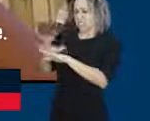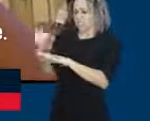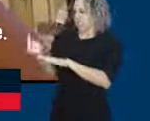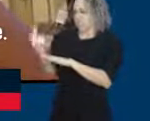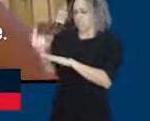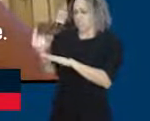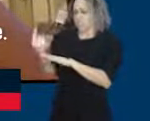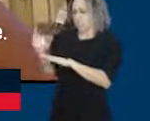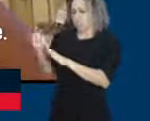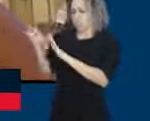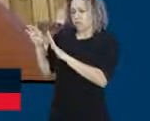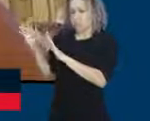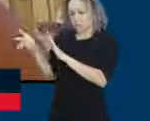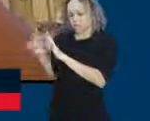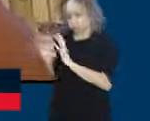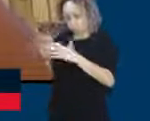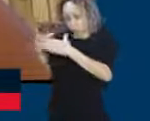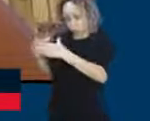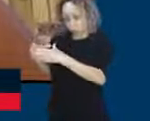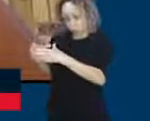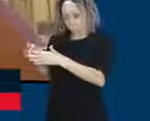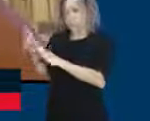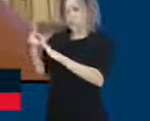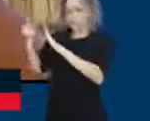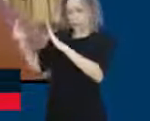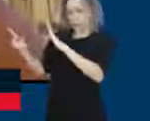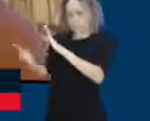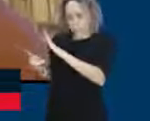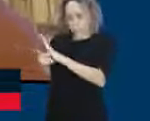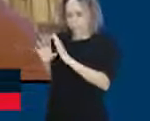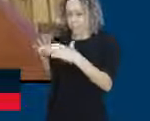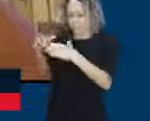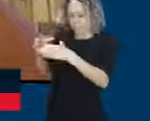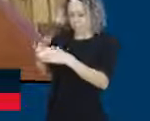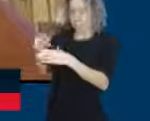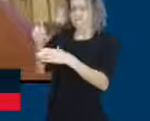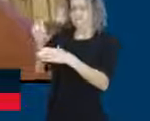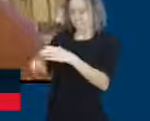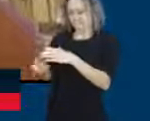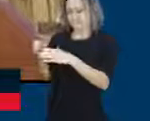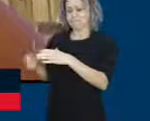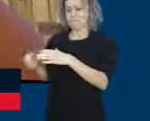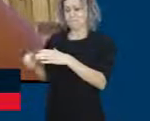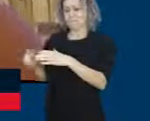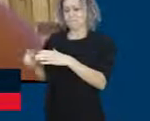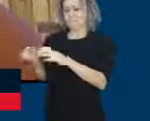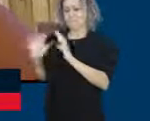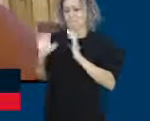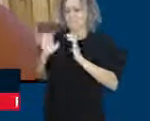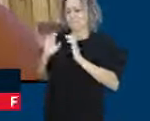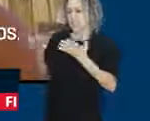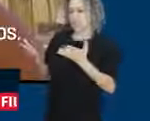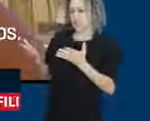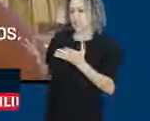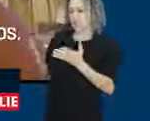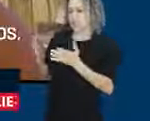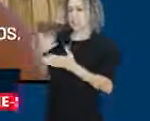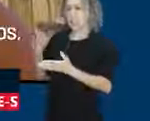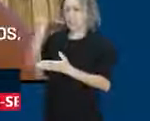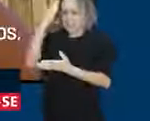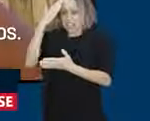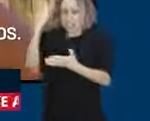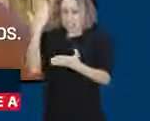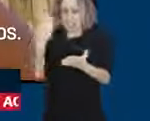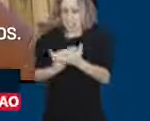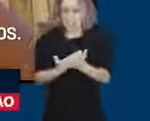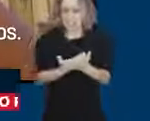de quem ocupa a cadeira de presidente. Isso é um projeto político daqueles que acreditam que o Brasil tem que ser sempre uma terra de senhores e que outros